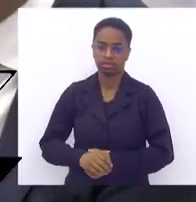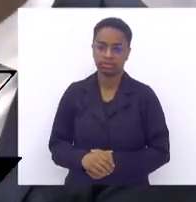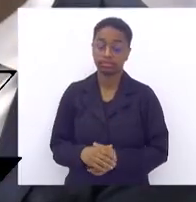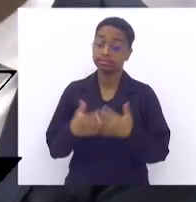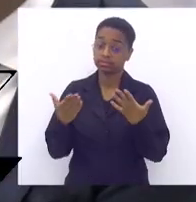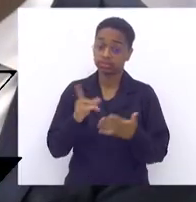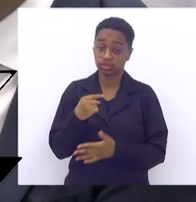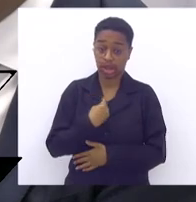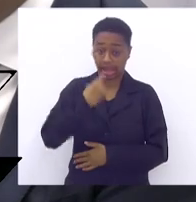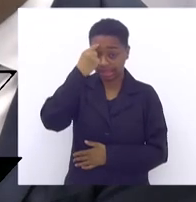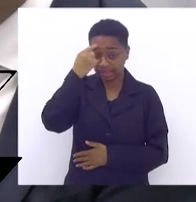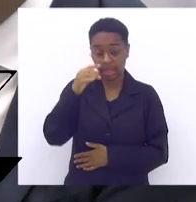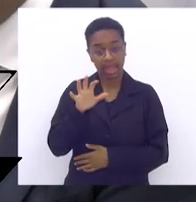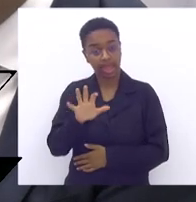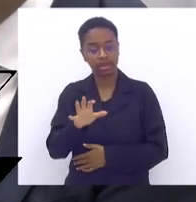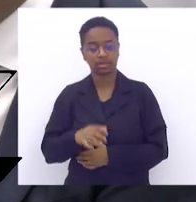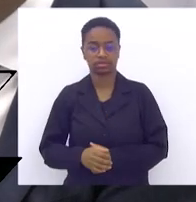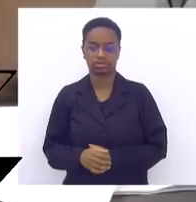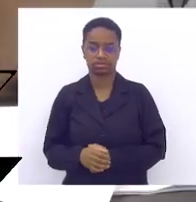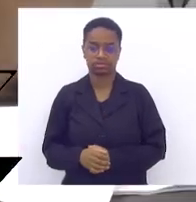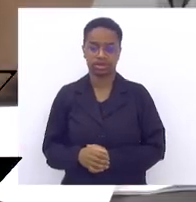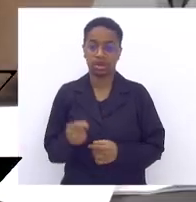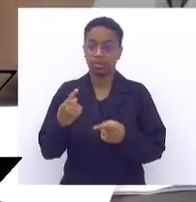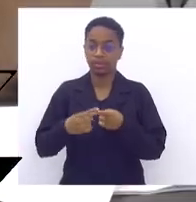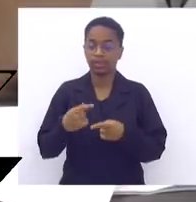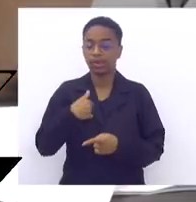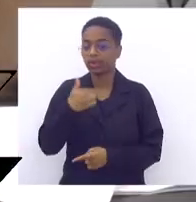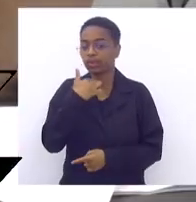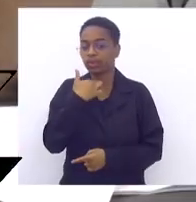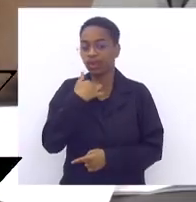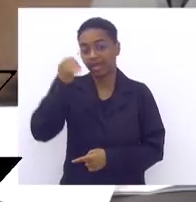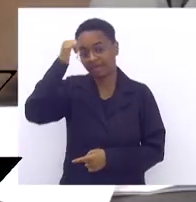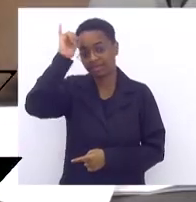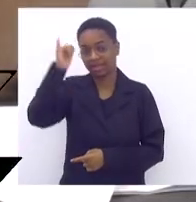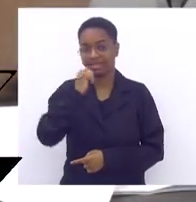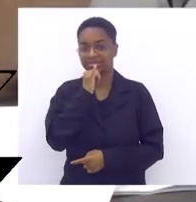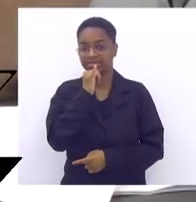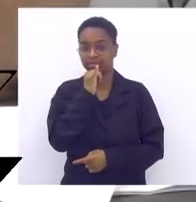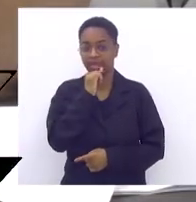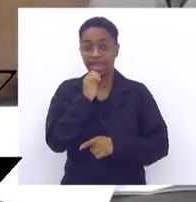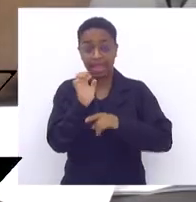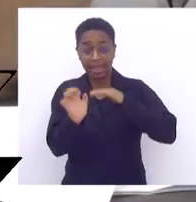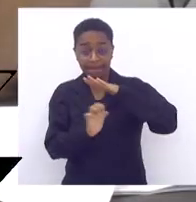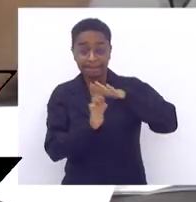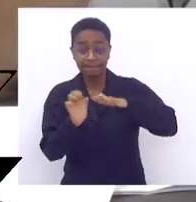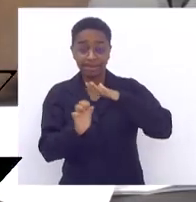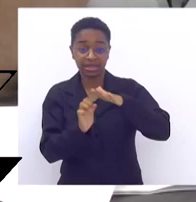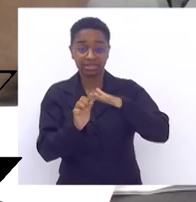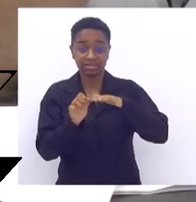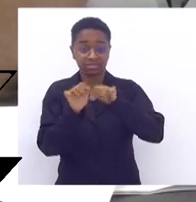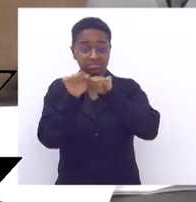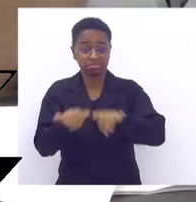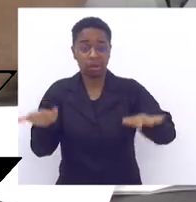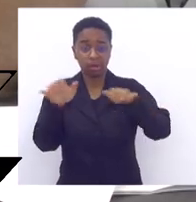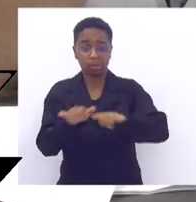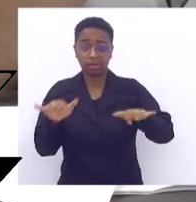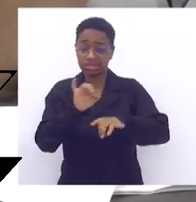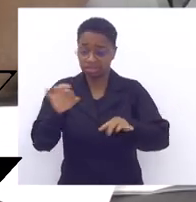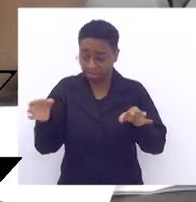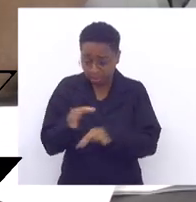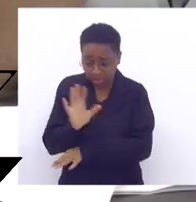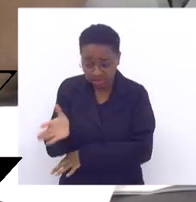Então, a ideia é essa. Eu não posso evitar uma empresa poluidora num rio onde já existe uma empresa poluidora. Então, aquele